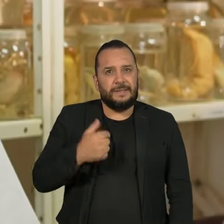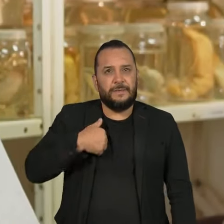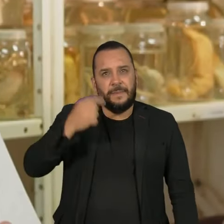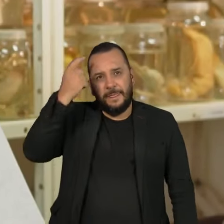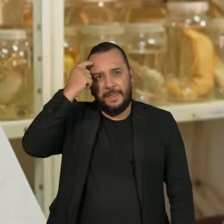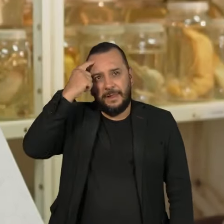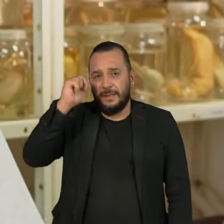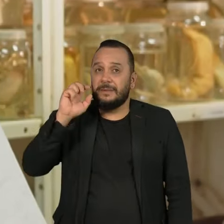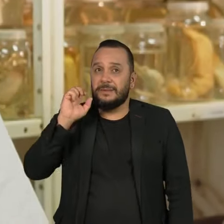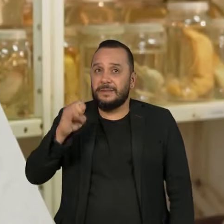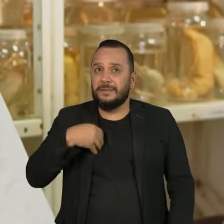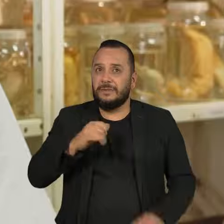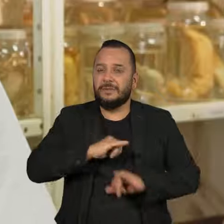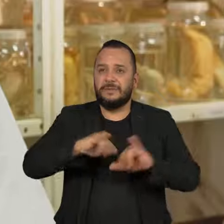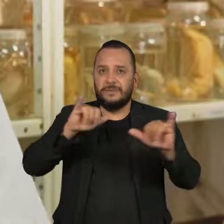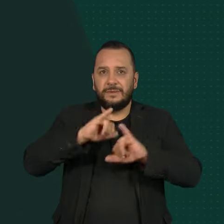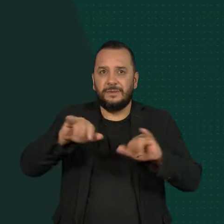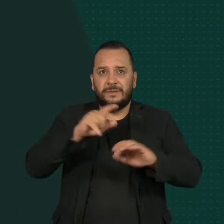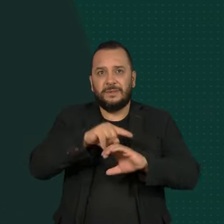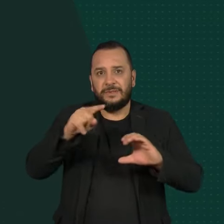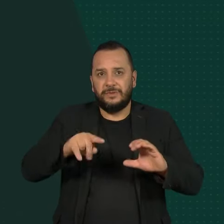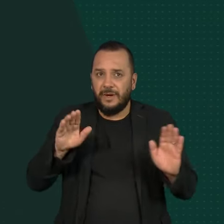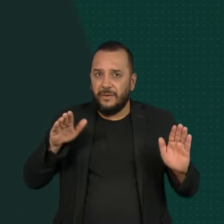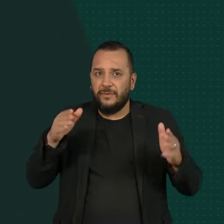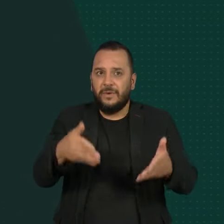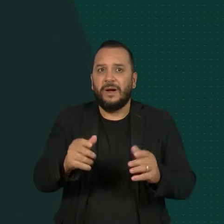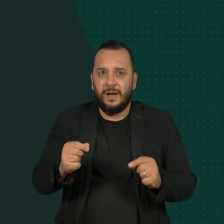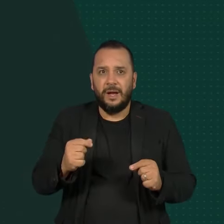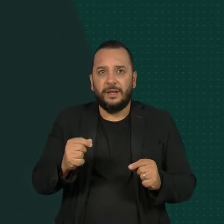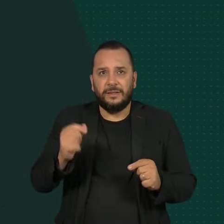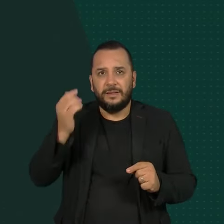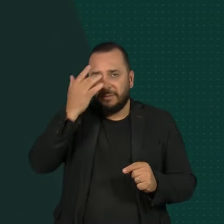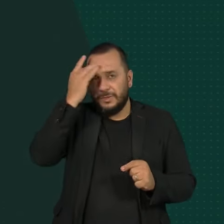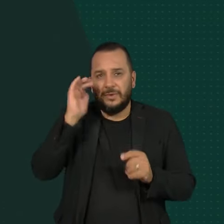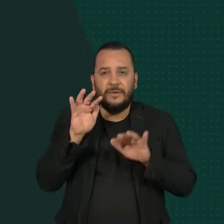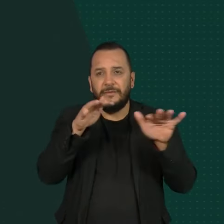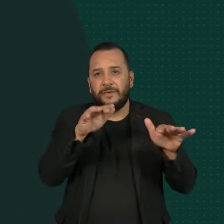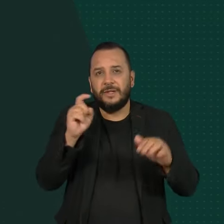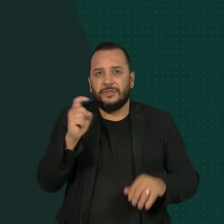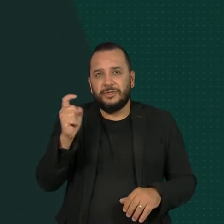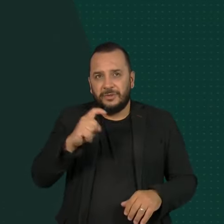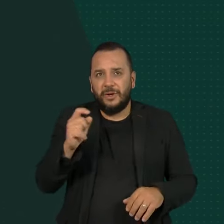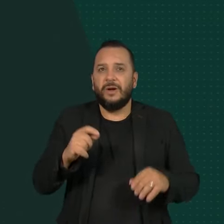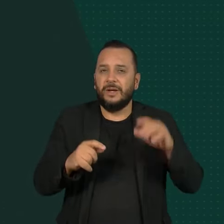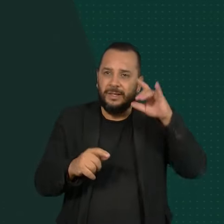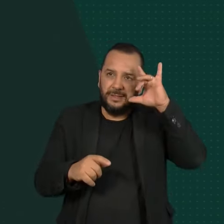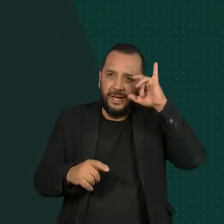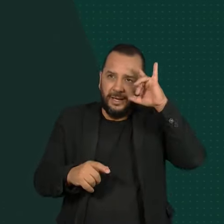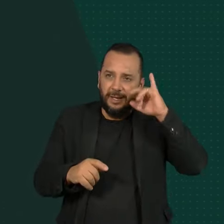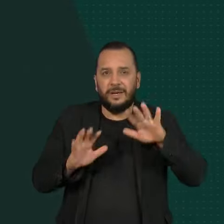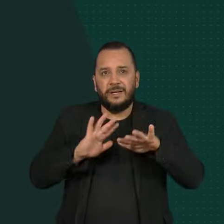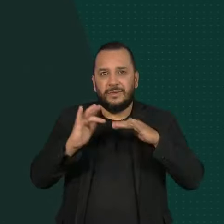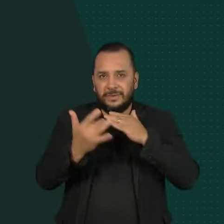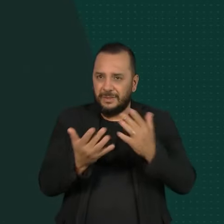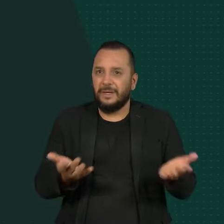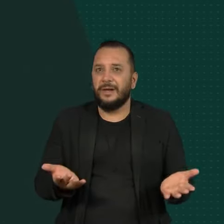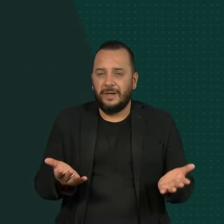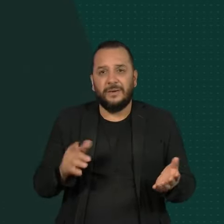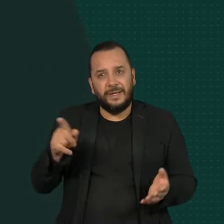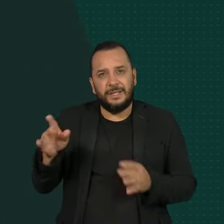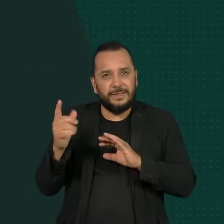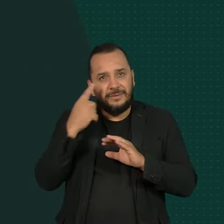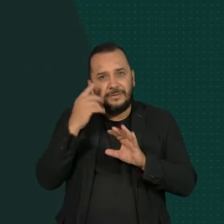gente fizer a divulgação científica focada para o que a molecada assiste, então TikTok, Instagram, rede social, a molecadinha vai assistir muito